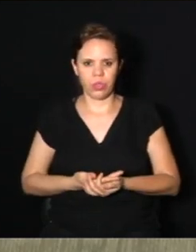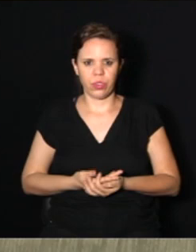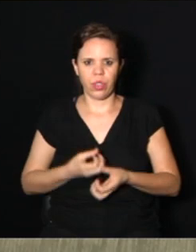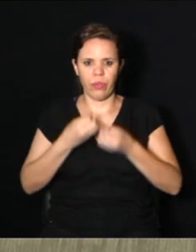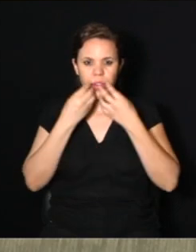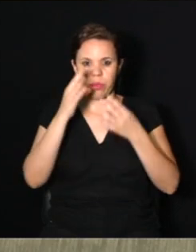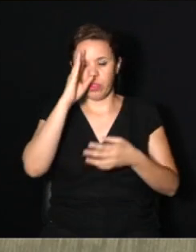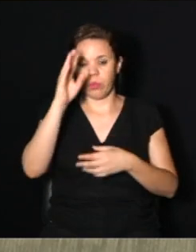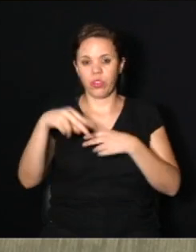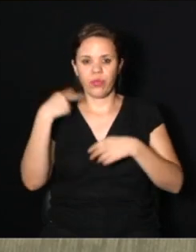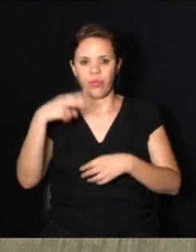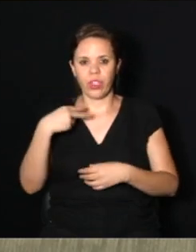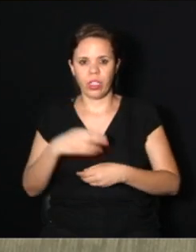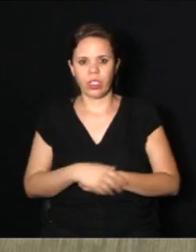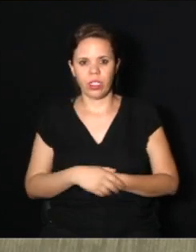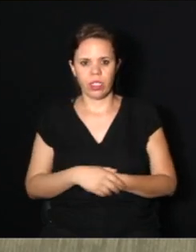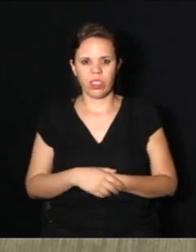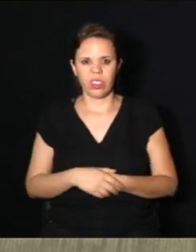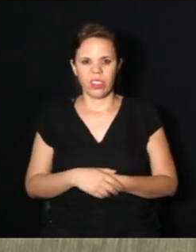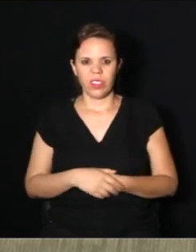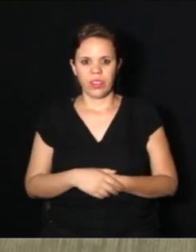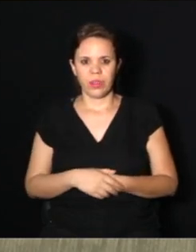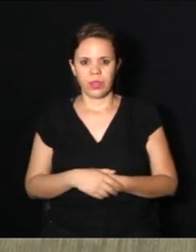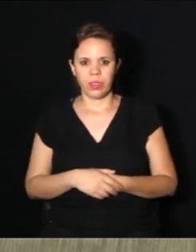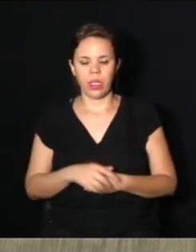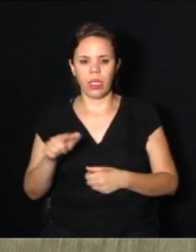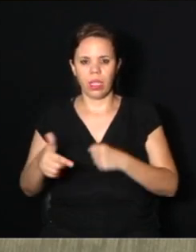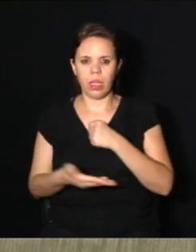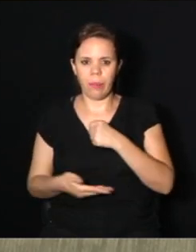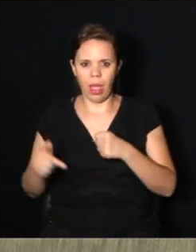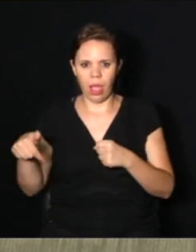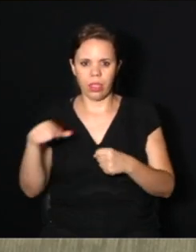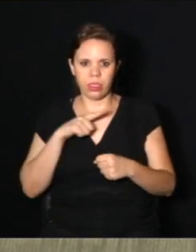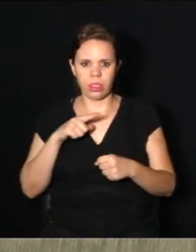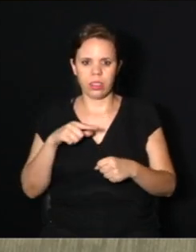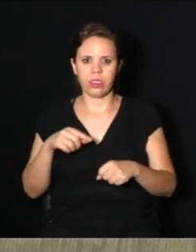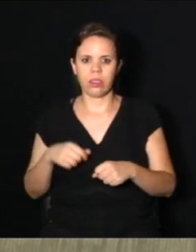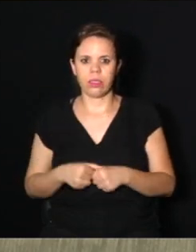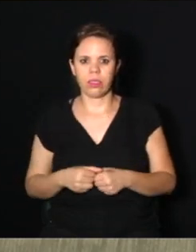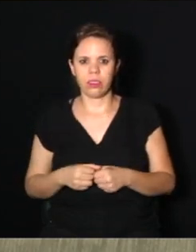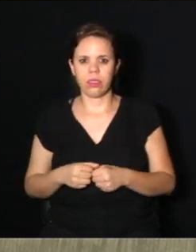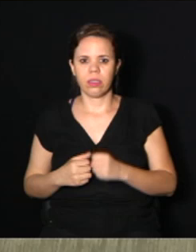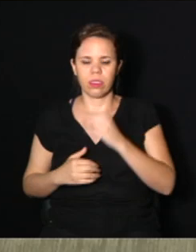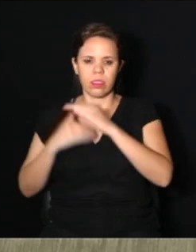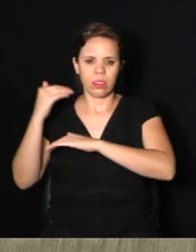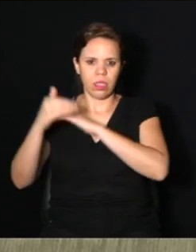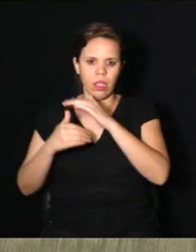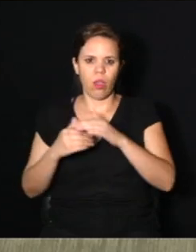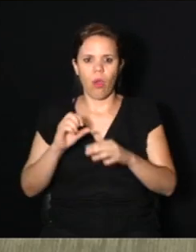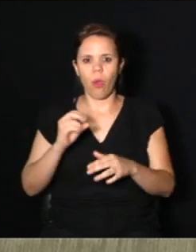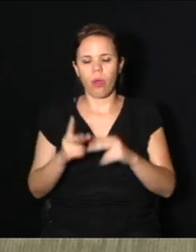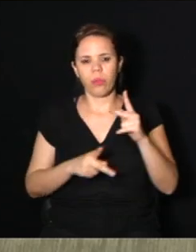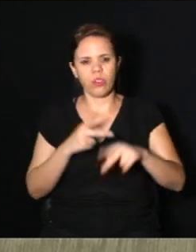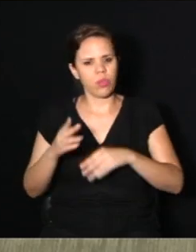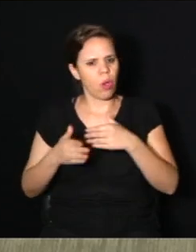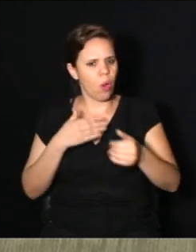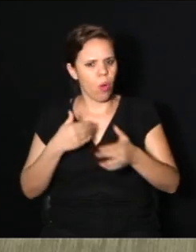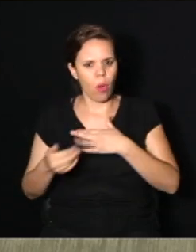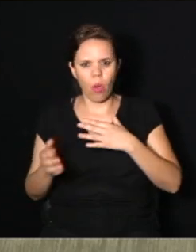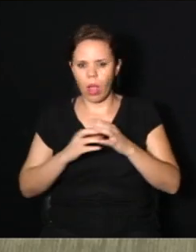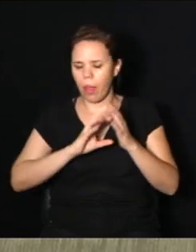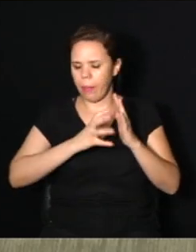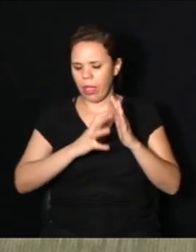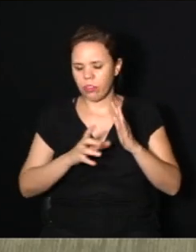para os vereadores que são vereadores da base, porque eu acho que essa é uma questão que transcende oposição ou base. A gente